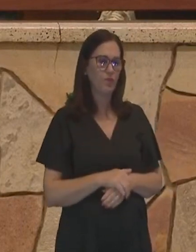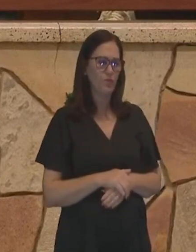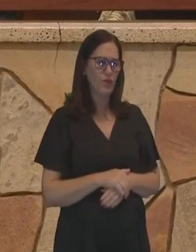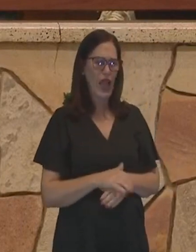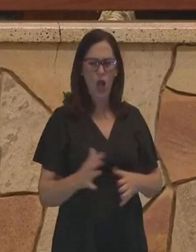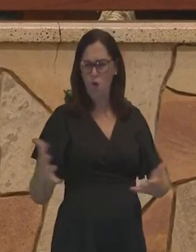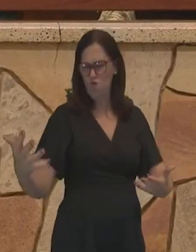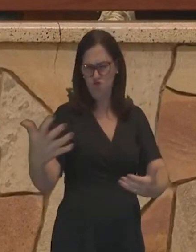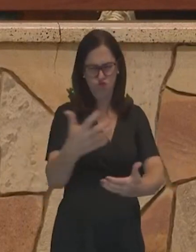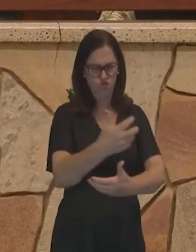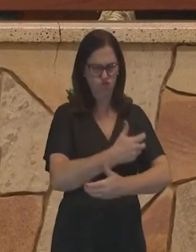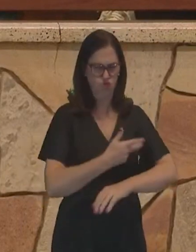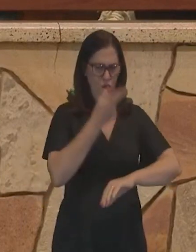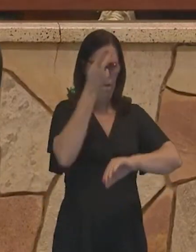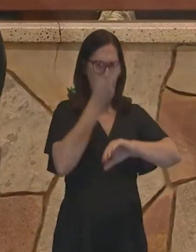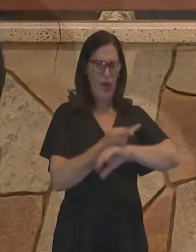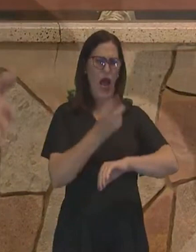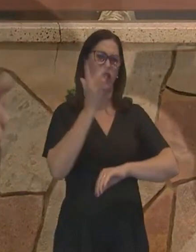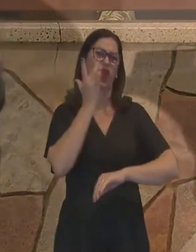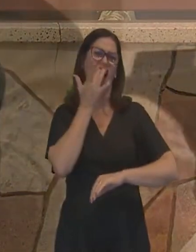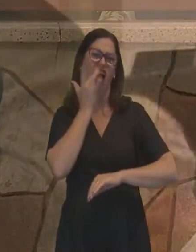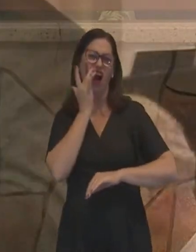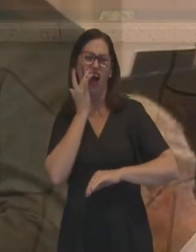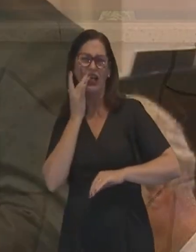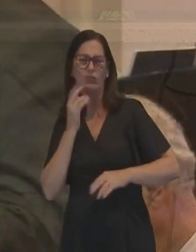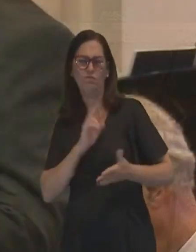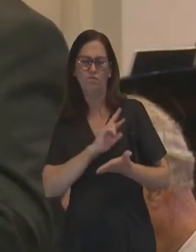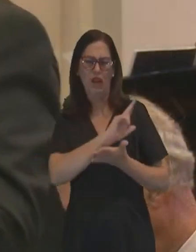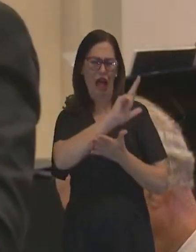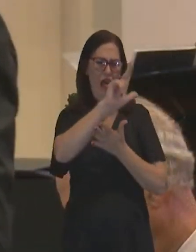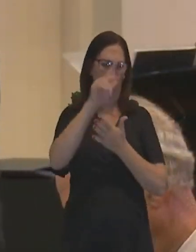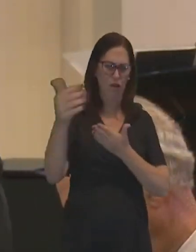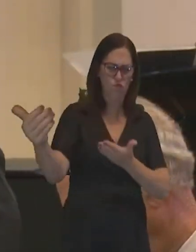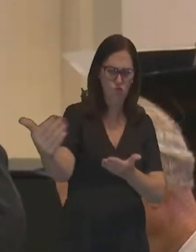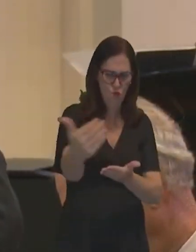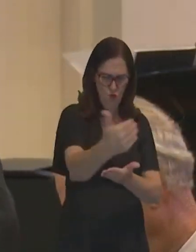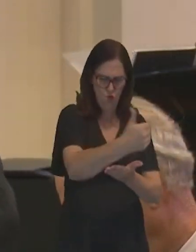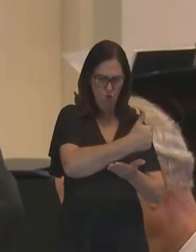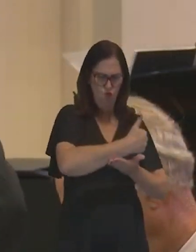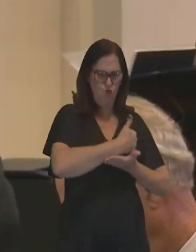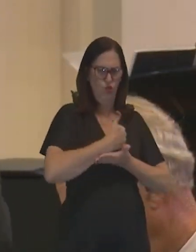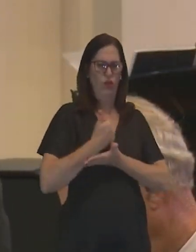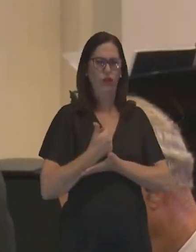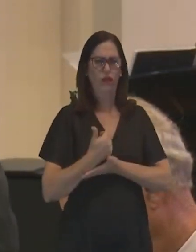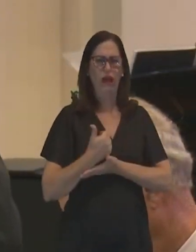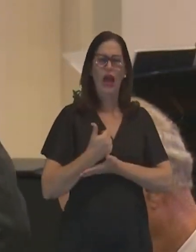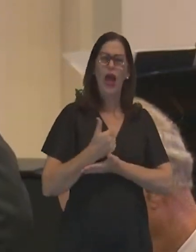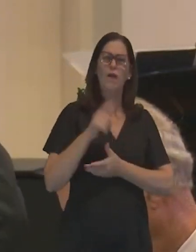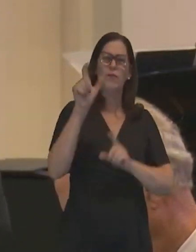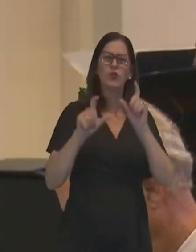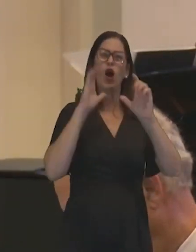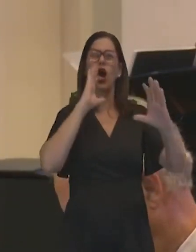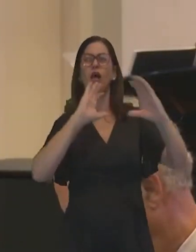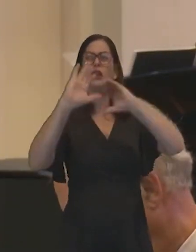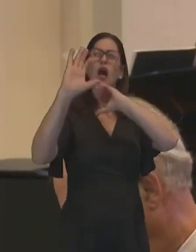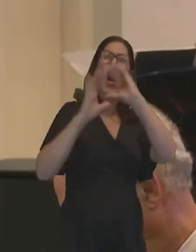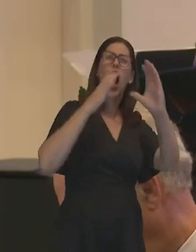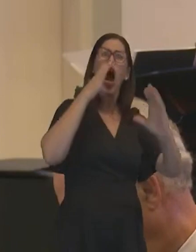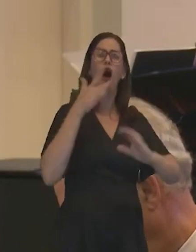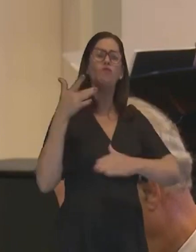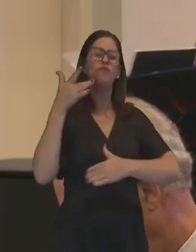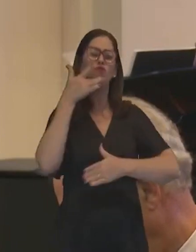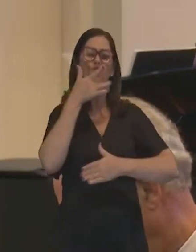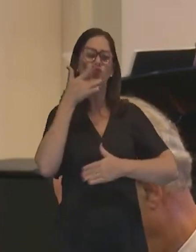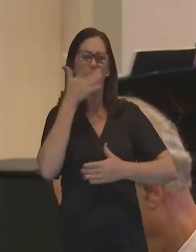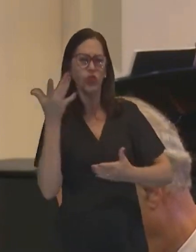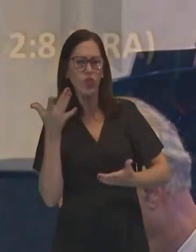também para mim prata e ouro e tesouros de reis e de províncias. Eu provi-me de cantores e cantoras e das delícias dos